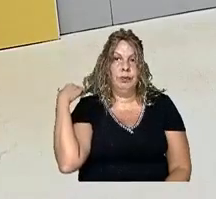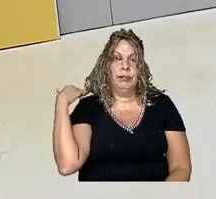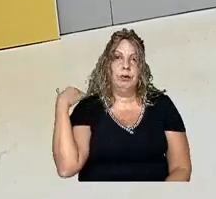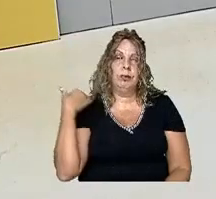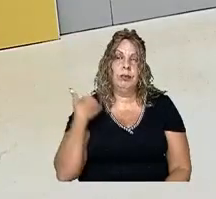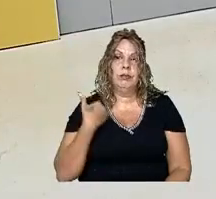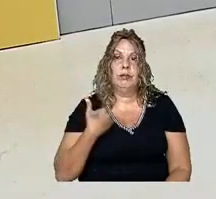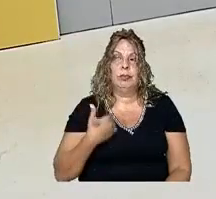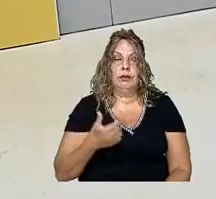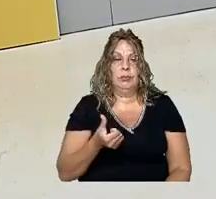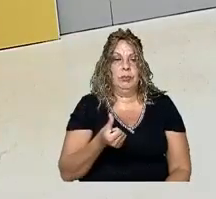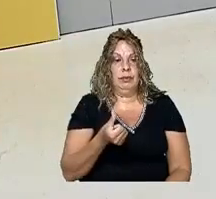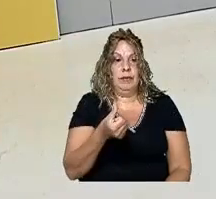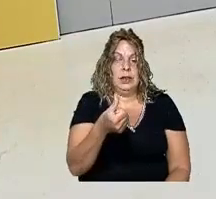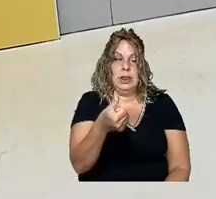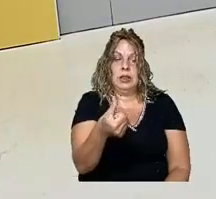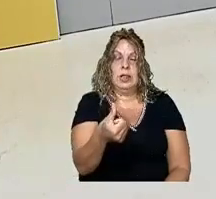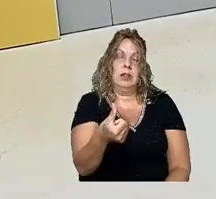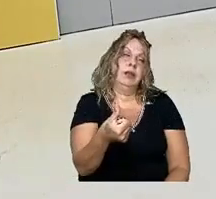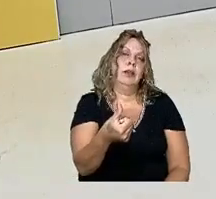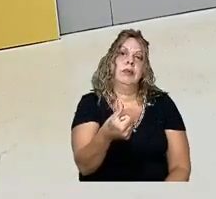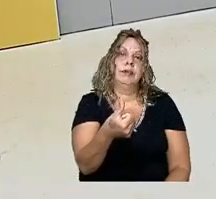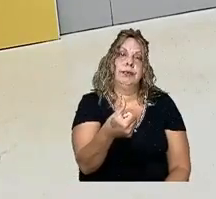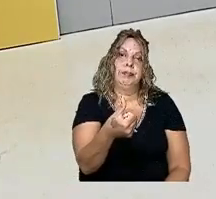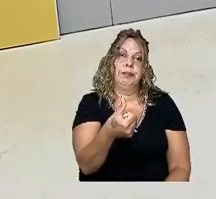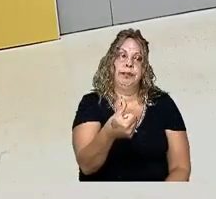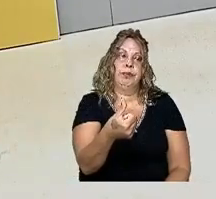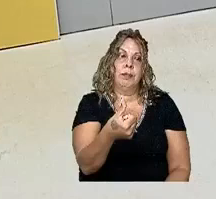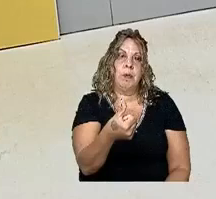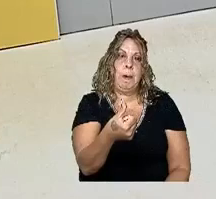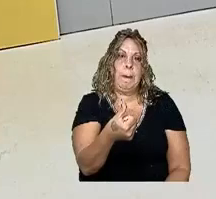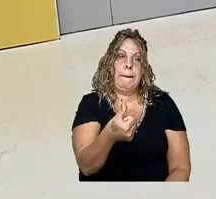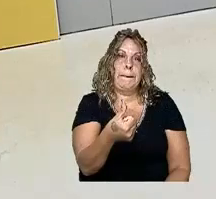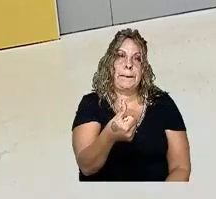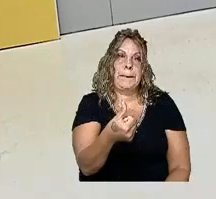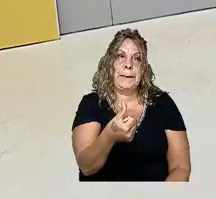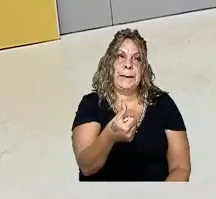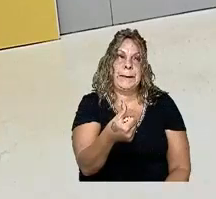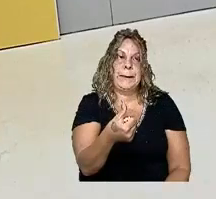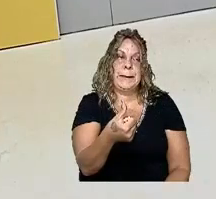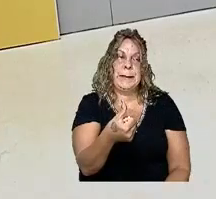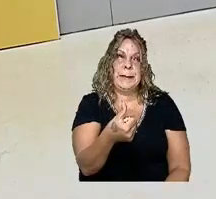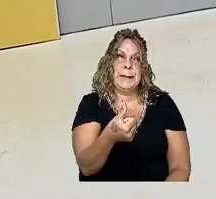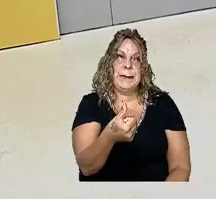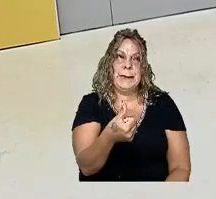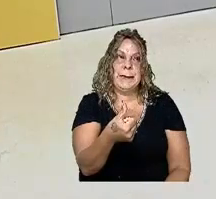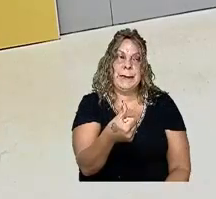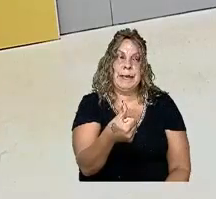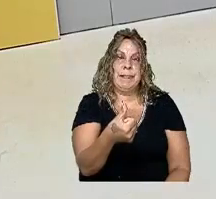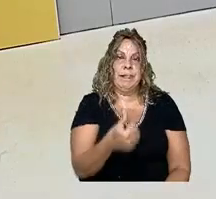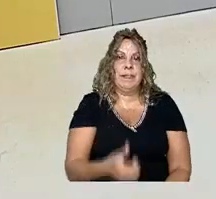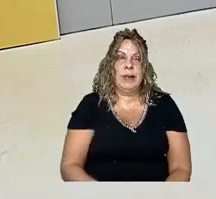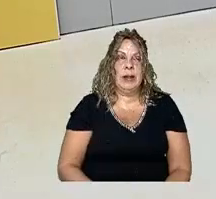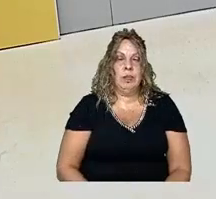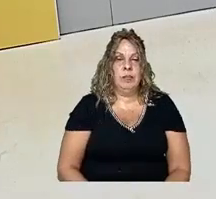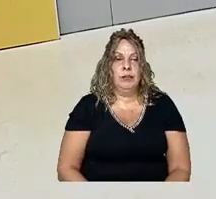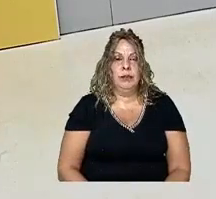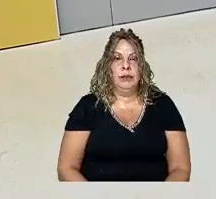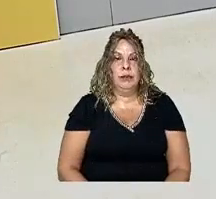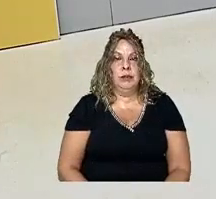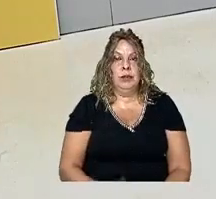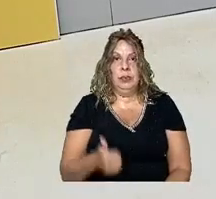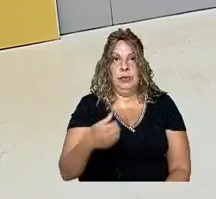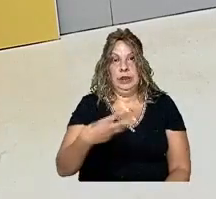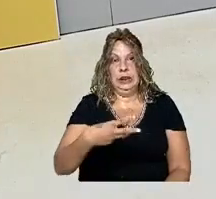bolinhas chegando, bolinha de número 6, meia dúzia 6, meia dúzia 6, sobe também a bolinha de